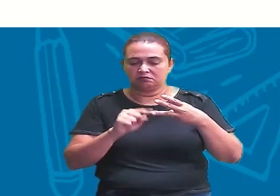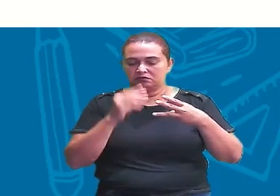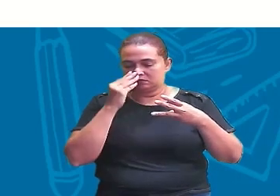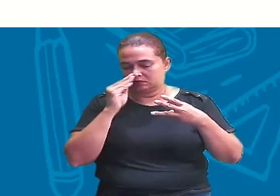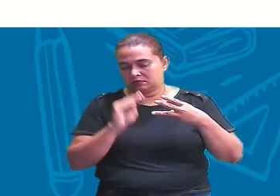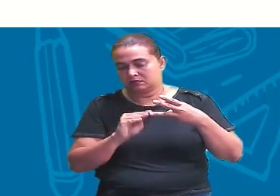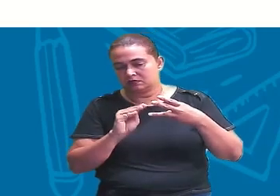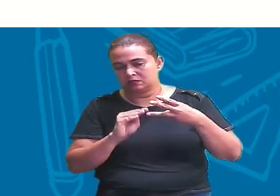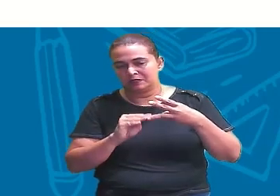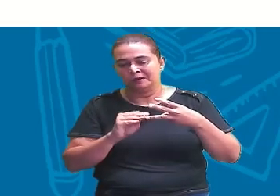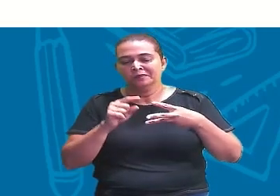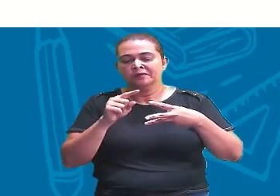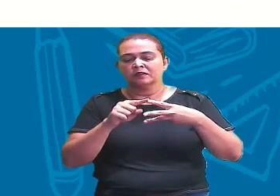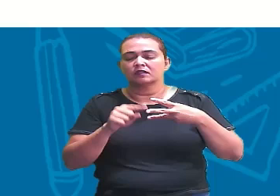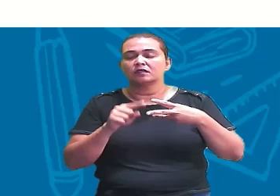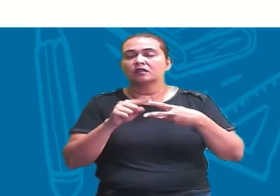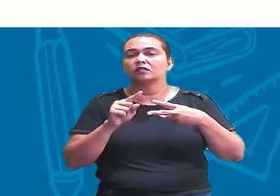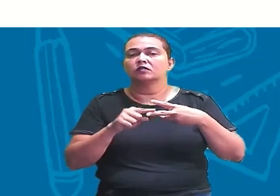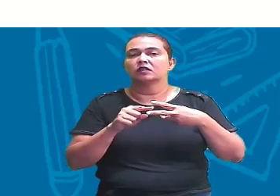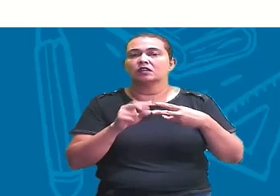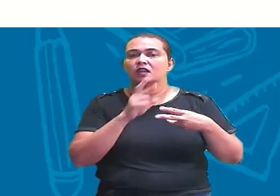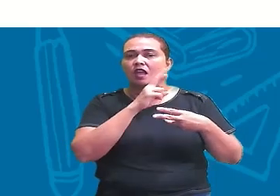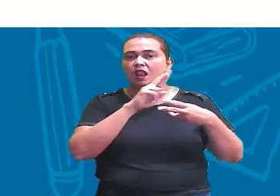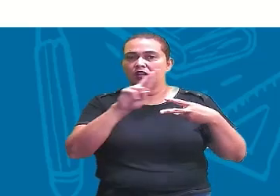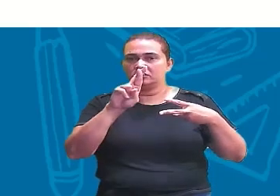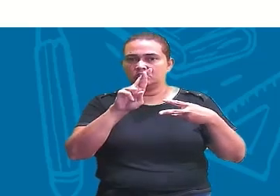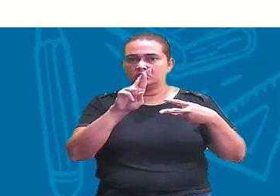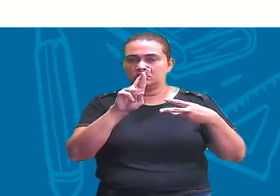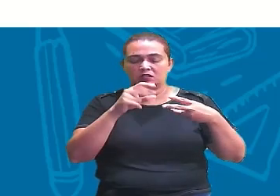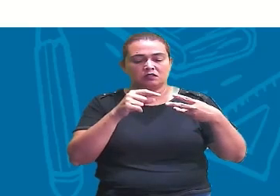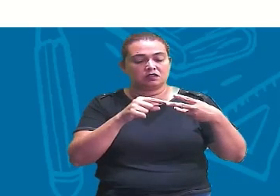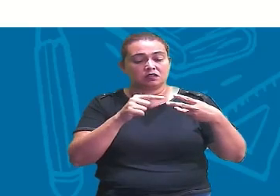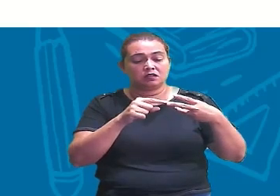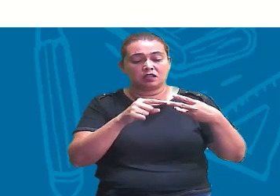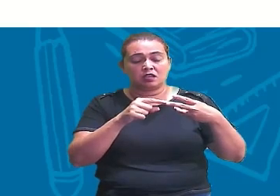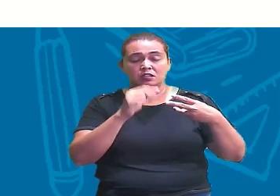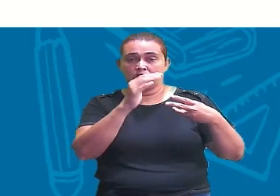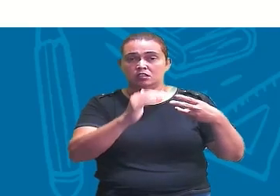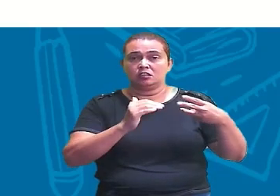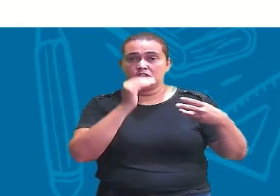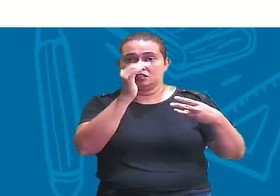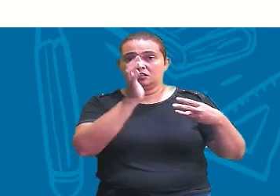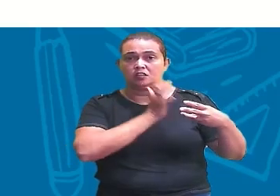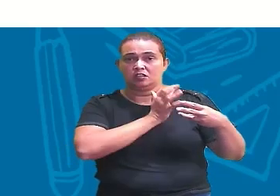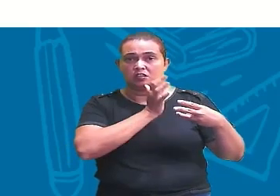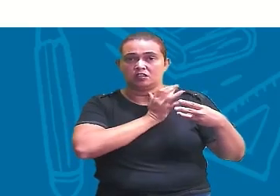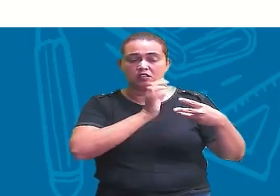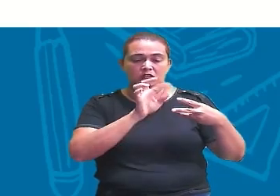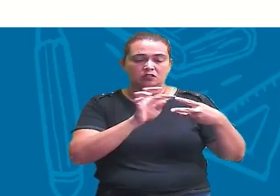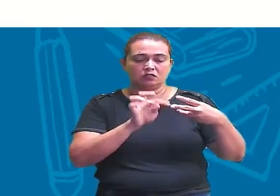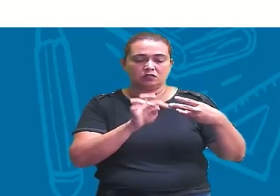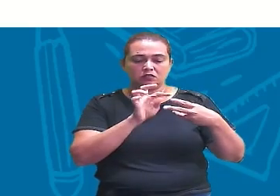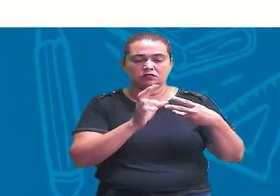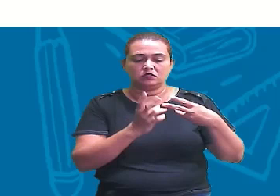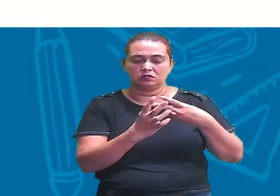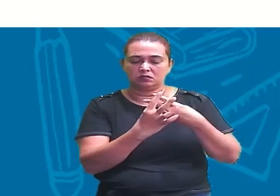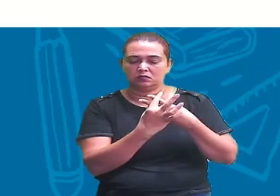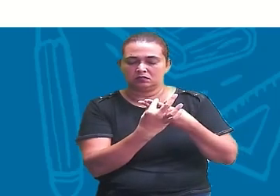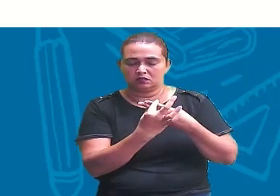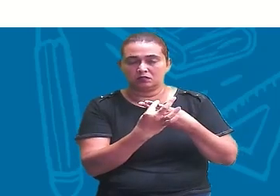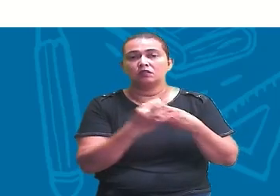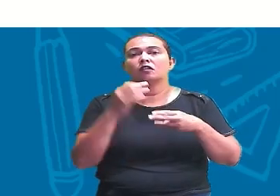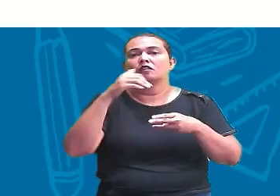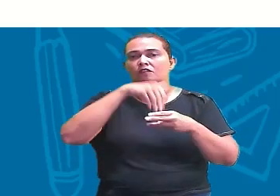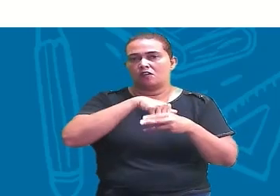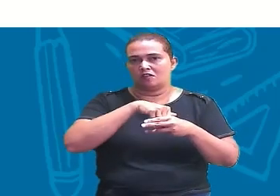né, galera? Clero e nobreza não pagavam impostos. Então, na hora de votar, eles sempre iriam votar juntos.